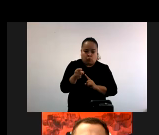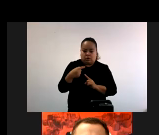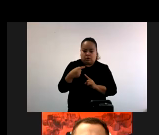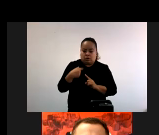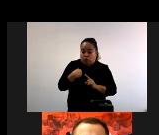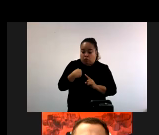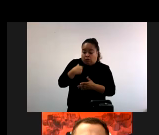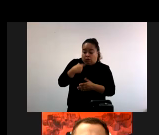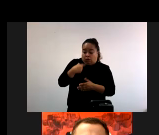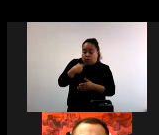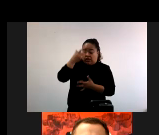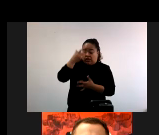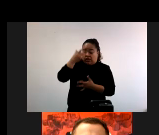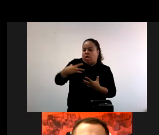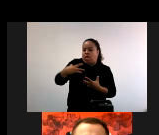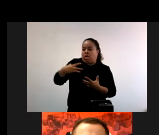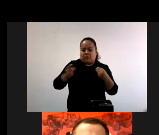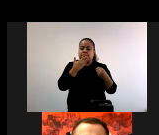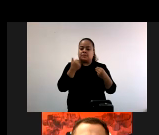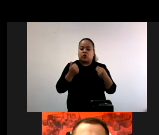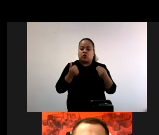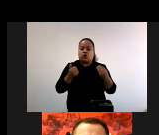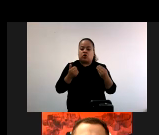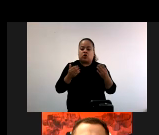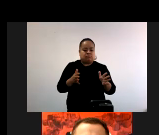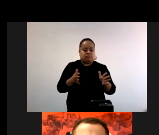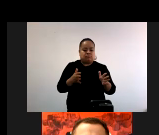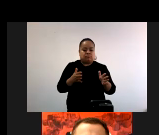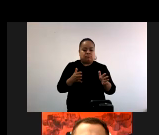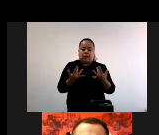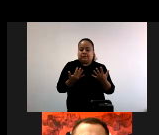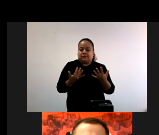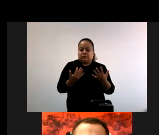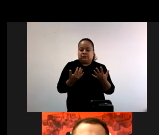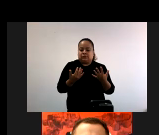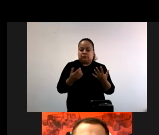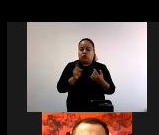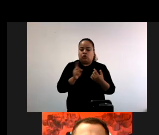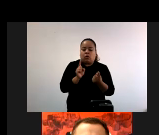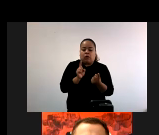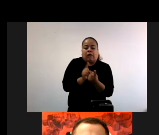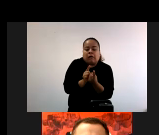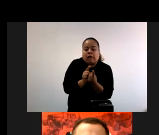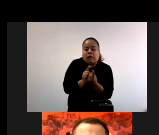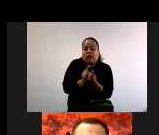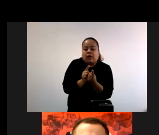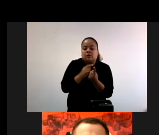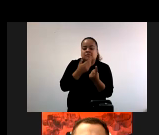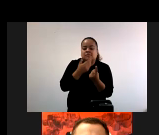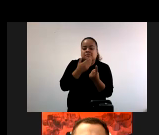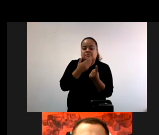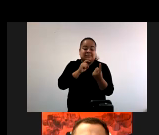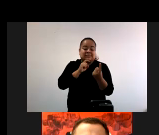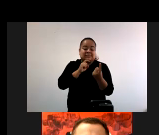lugares comerciais. E, se for possível, tentar evitar os contatos próximos, incluindo as